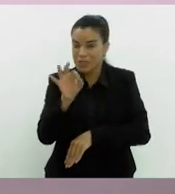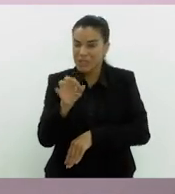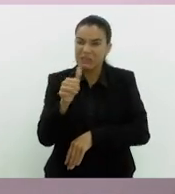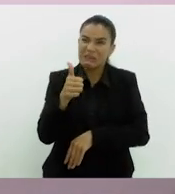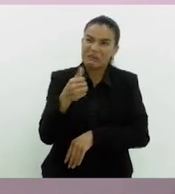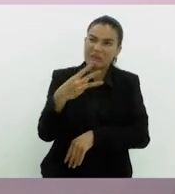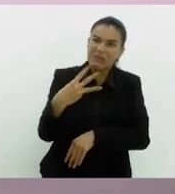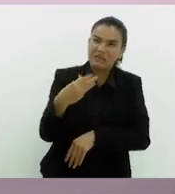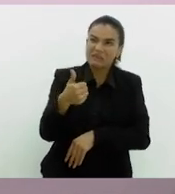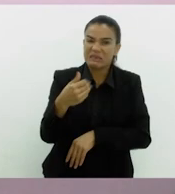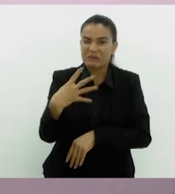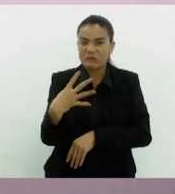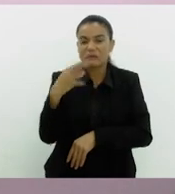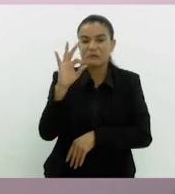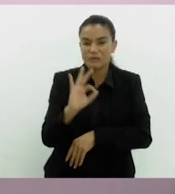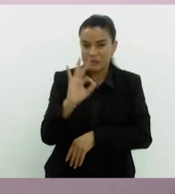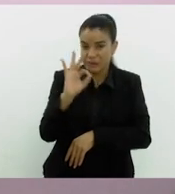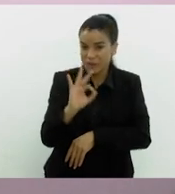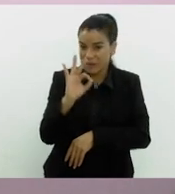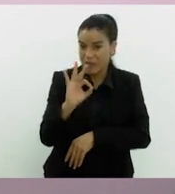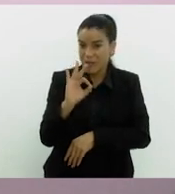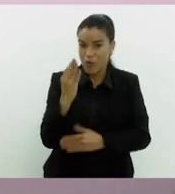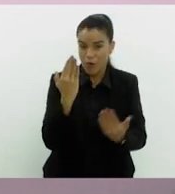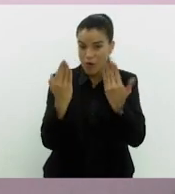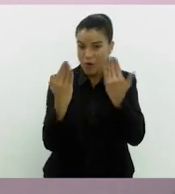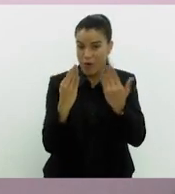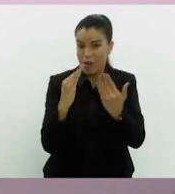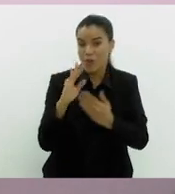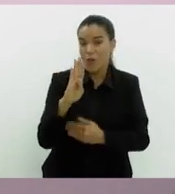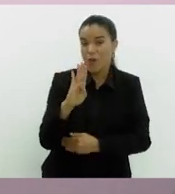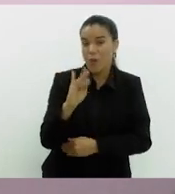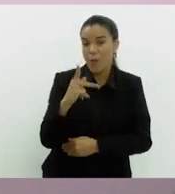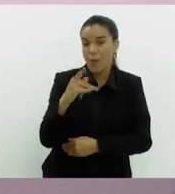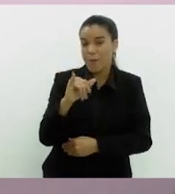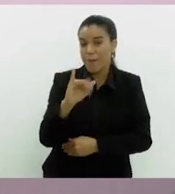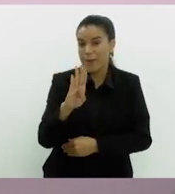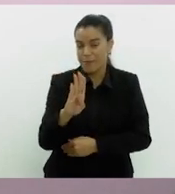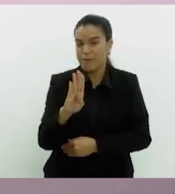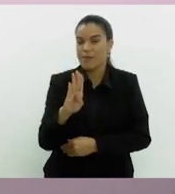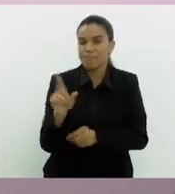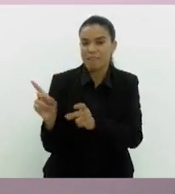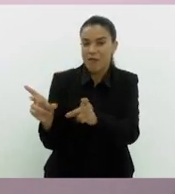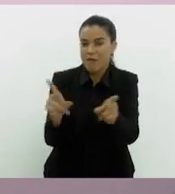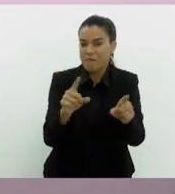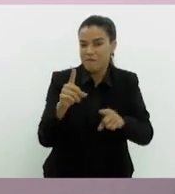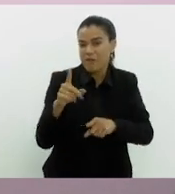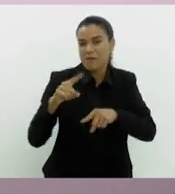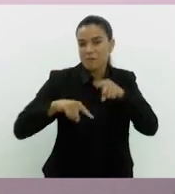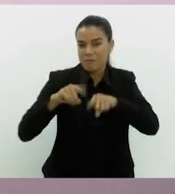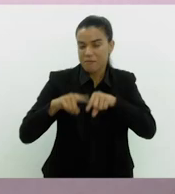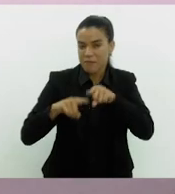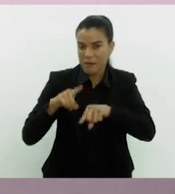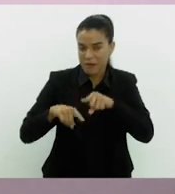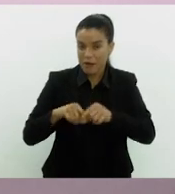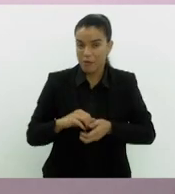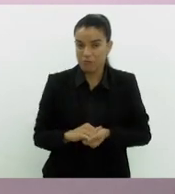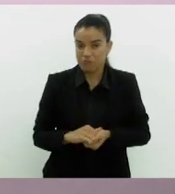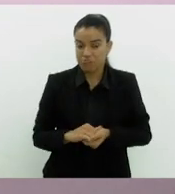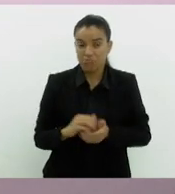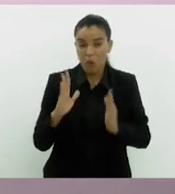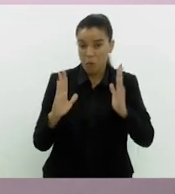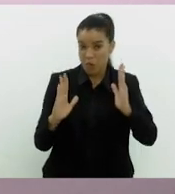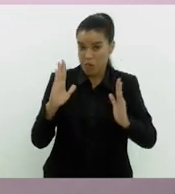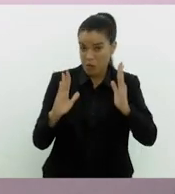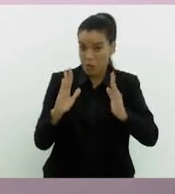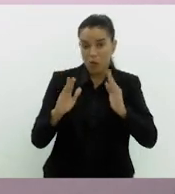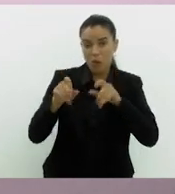13%, 14% do PIB brasileiro, do Produto Interno Bruto, e quando a agricultura do país está